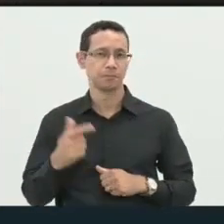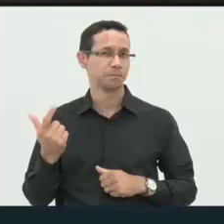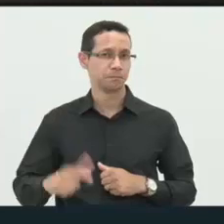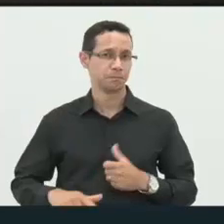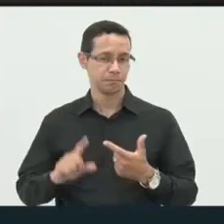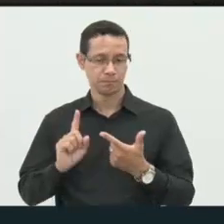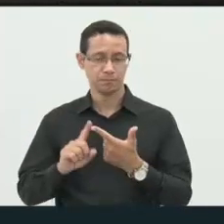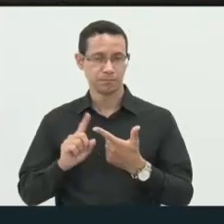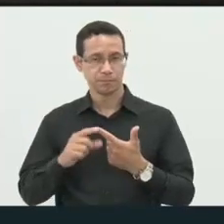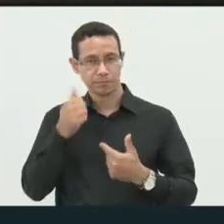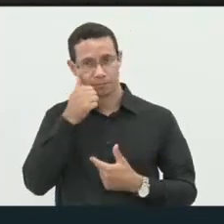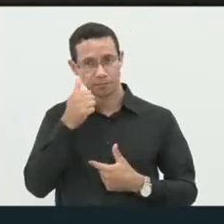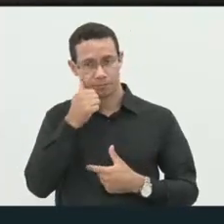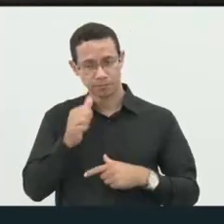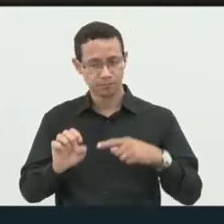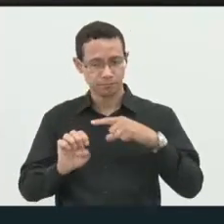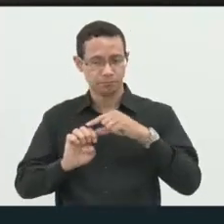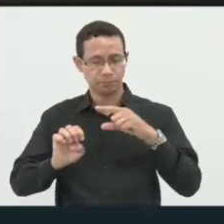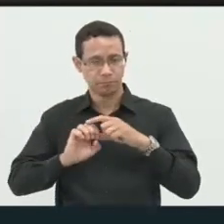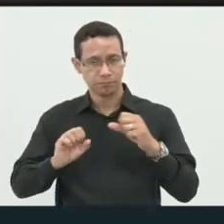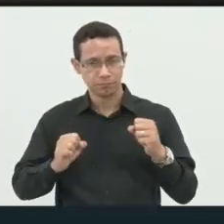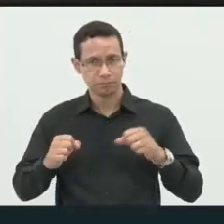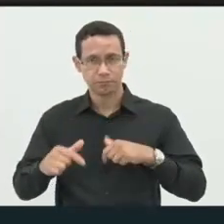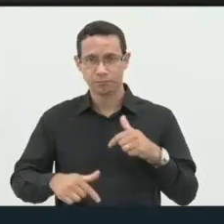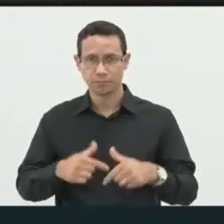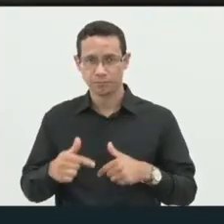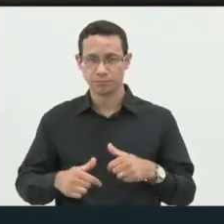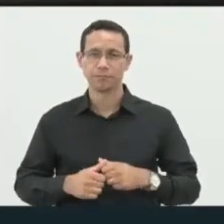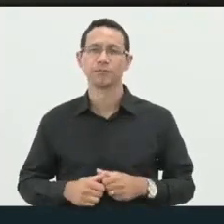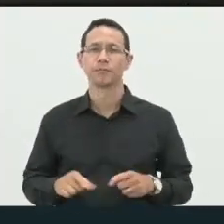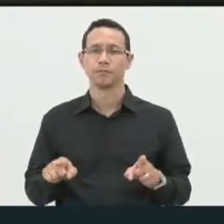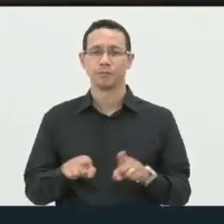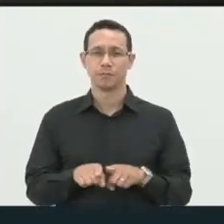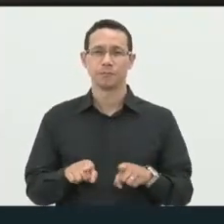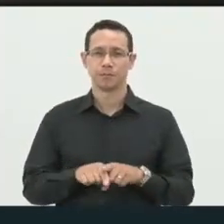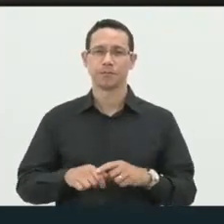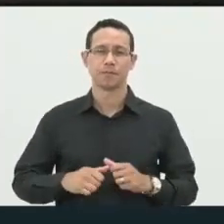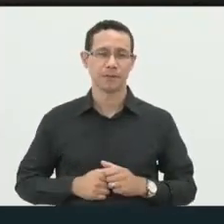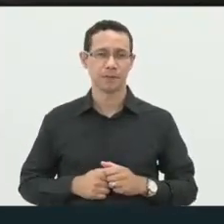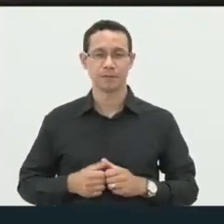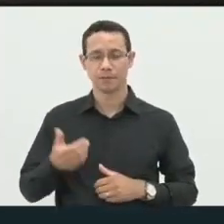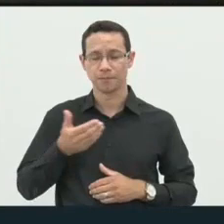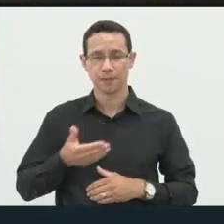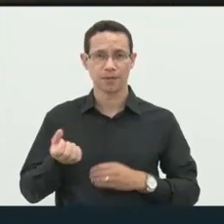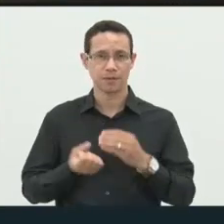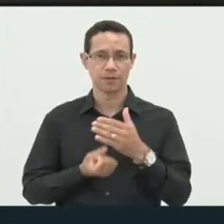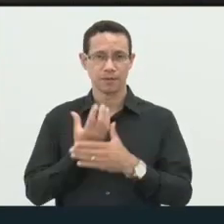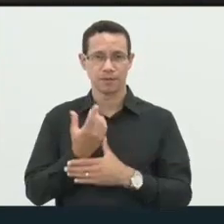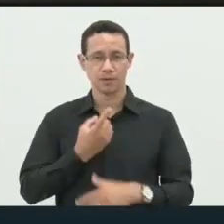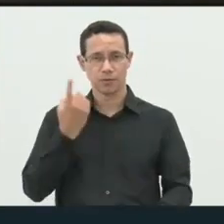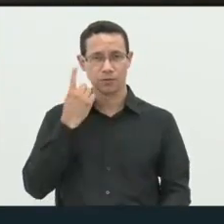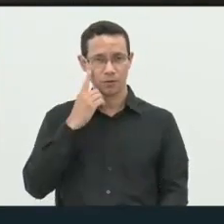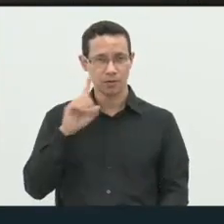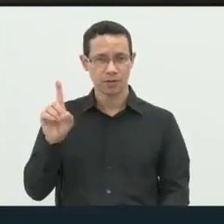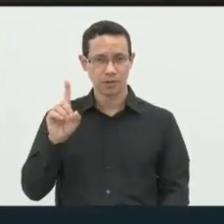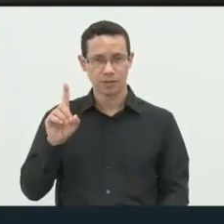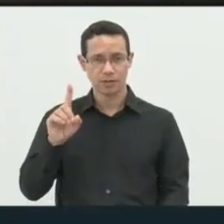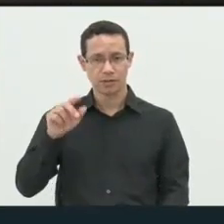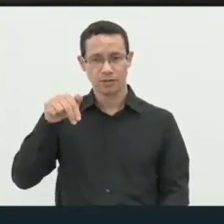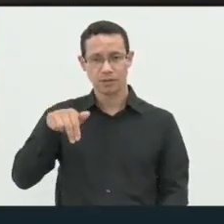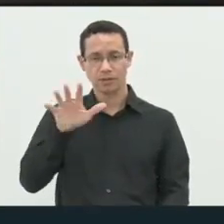gostaria também de dizer que ele vai criar o dia nacional Marielle Franco